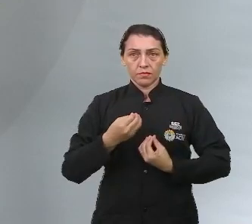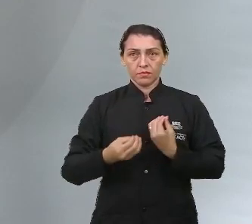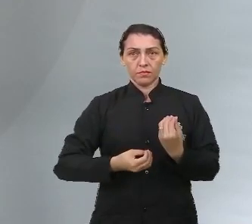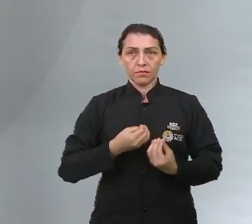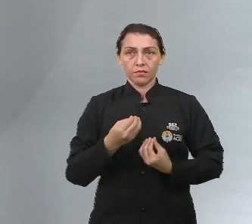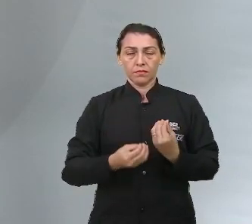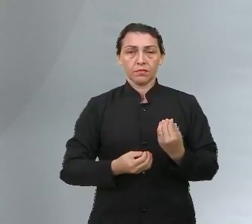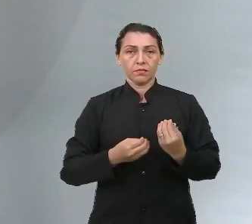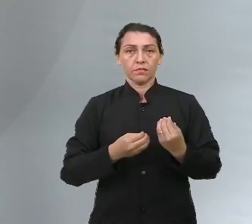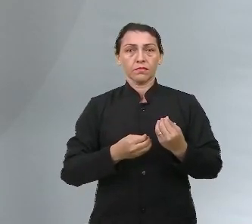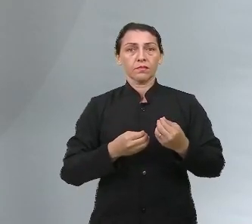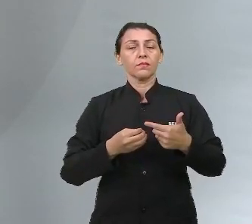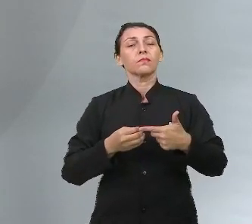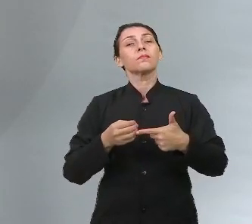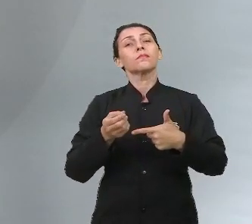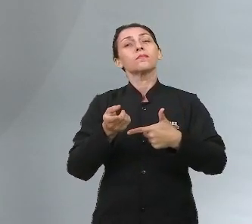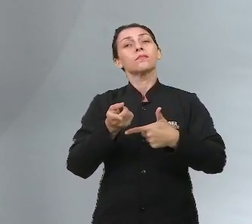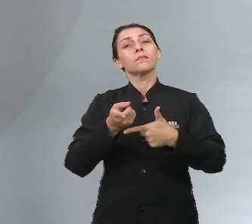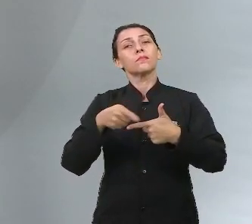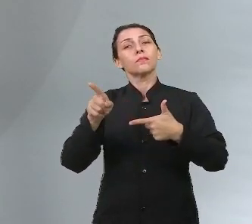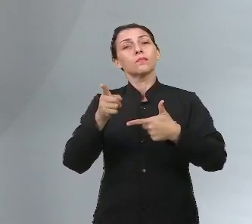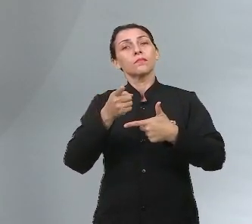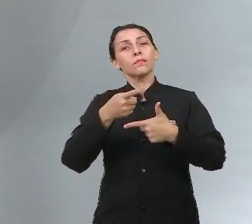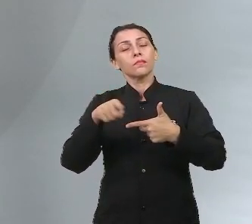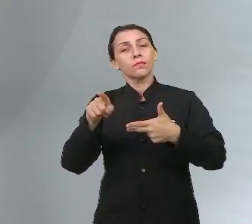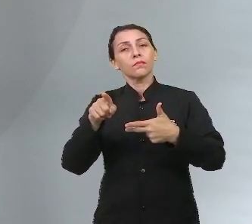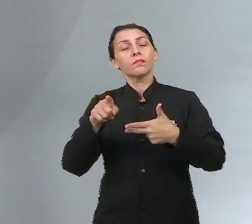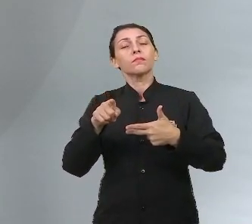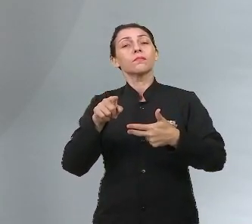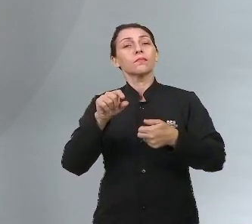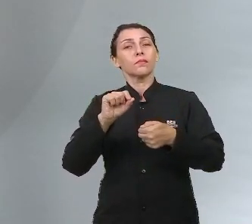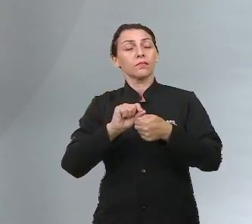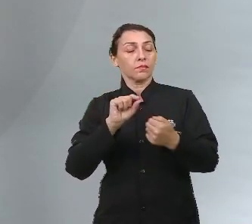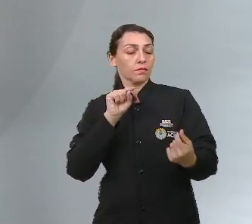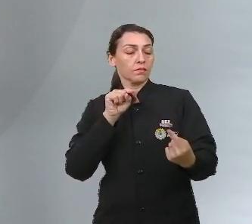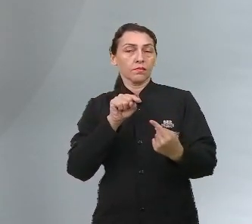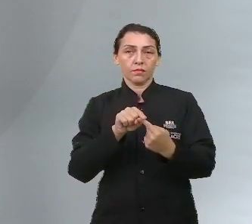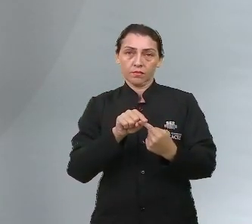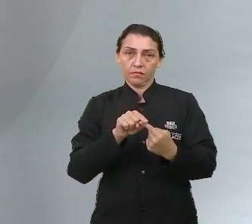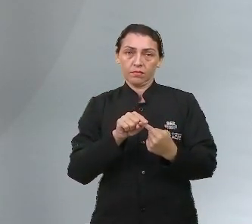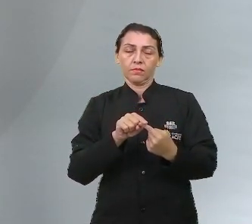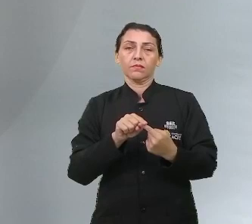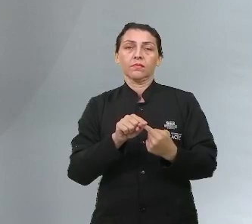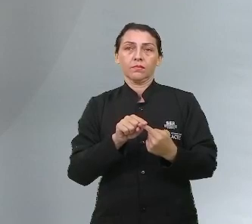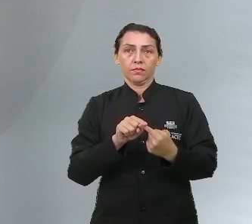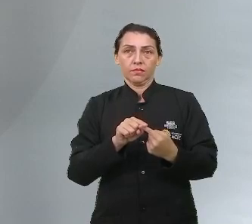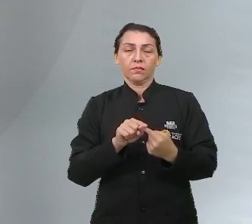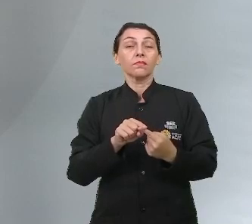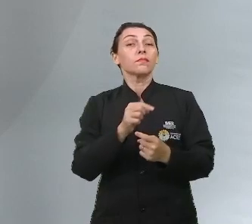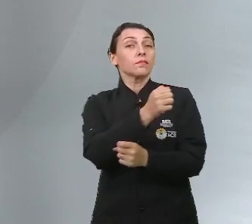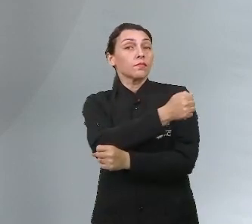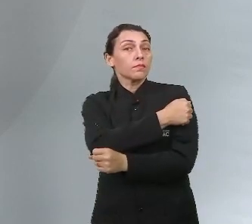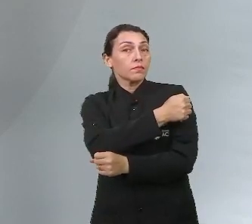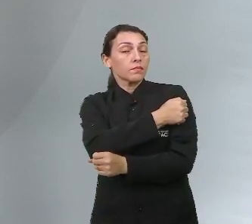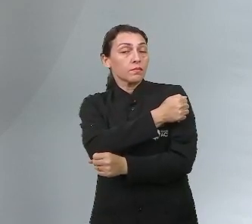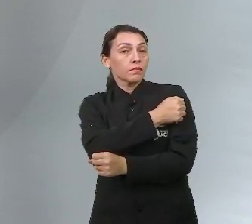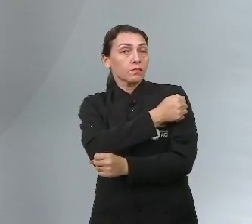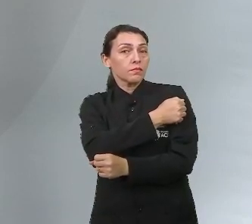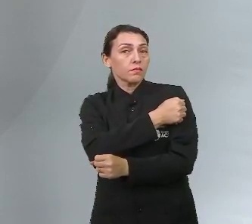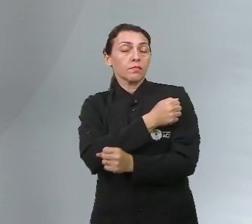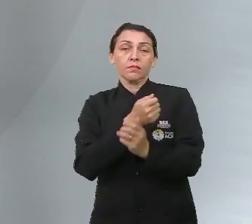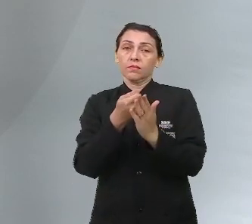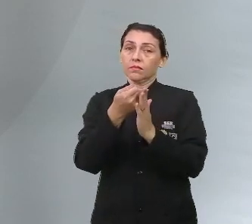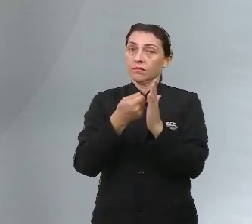o MEC, por exemplo, capta essa subjetividade, essa criticidade do aluno? É por meio